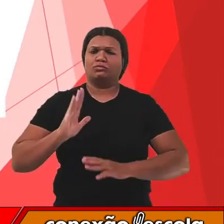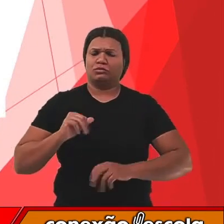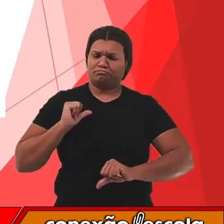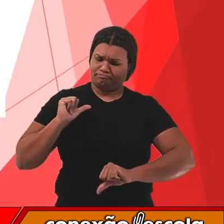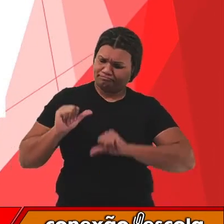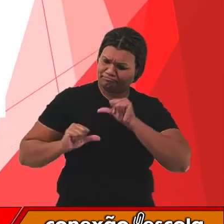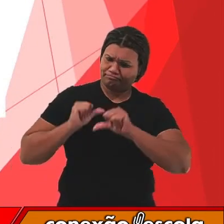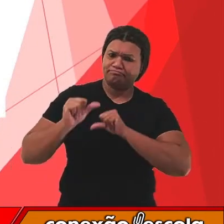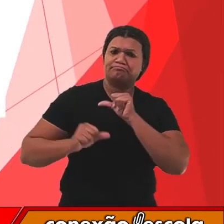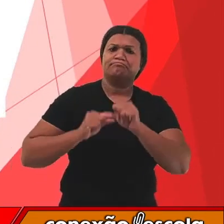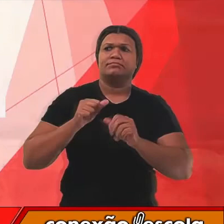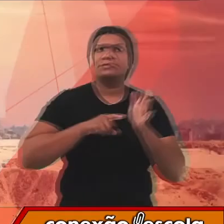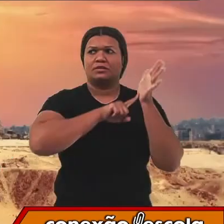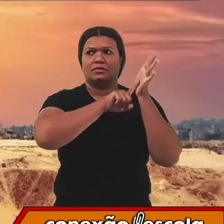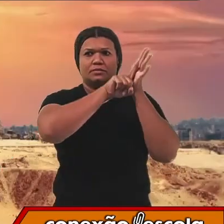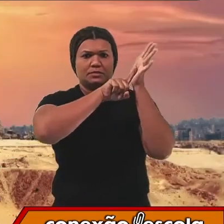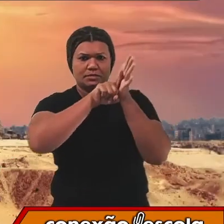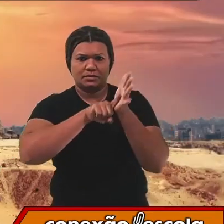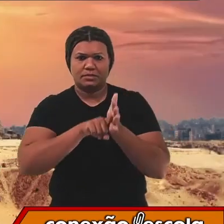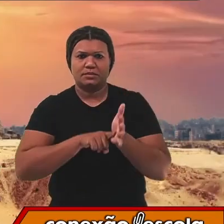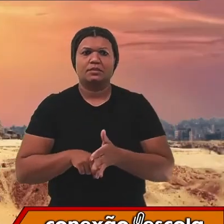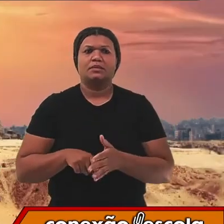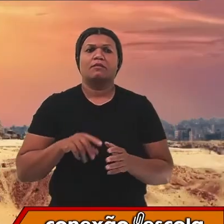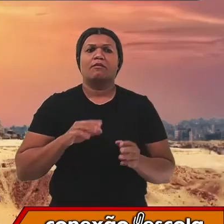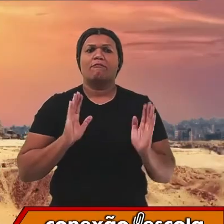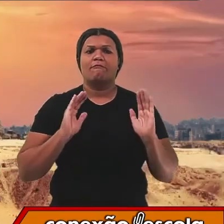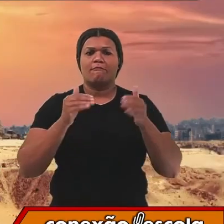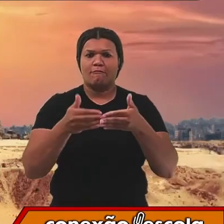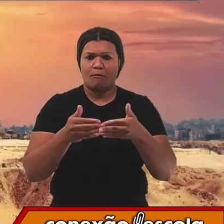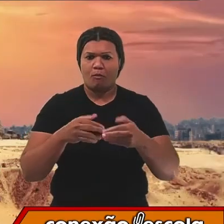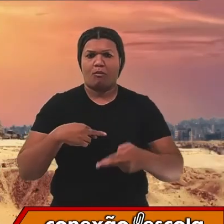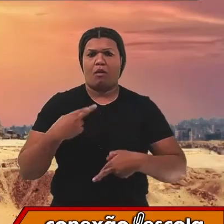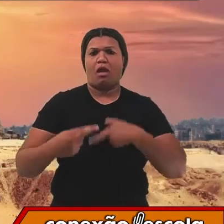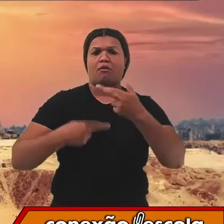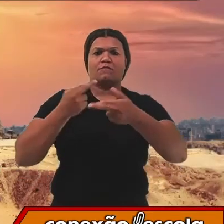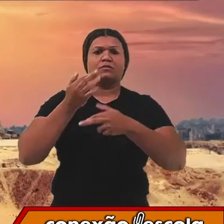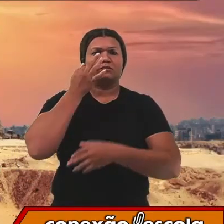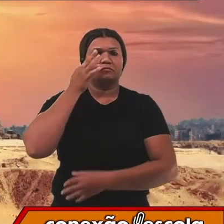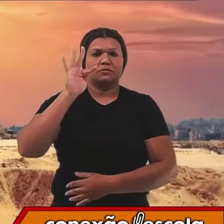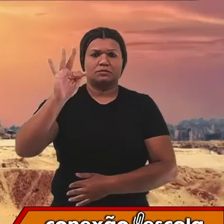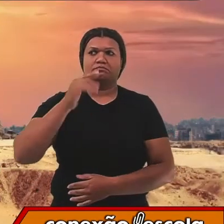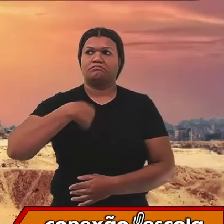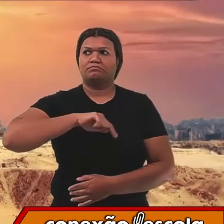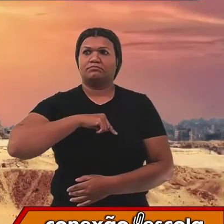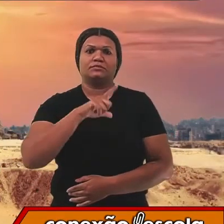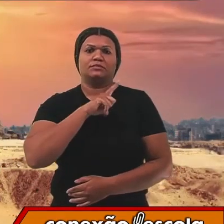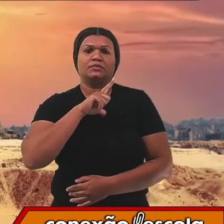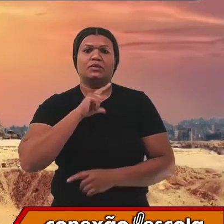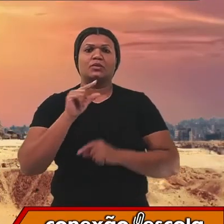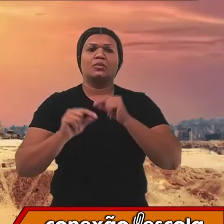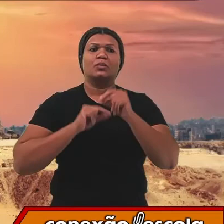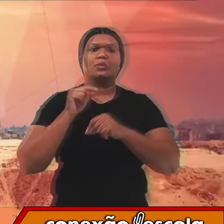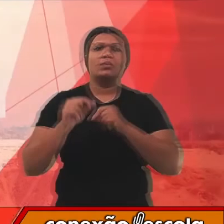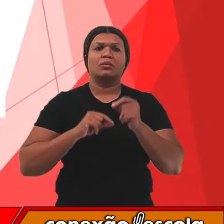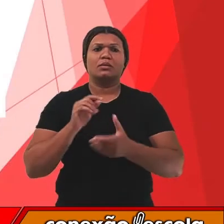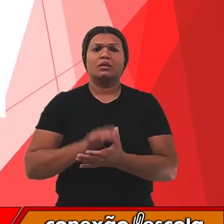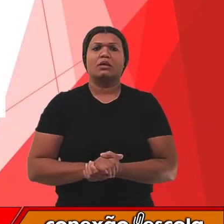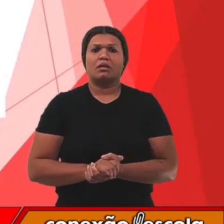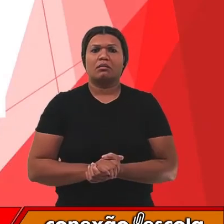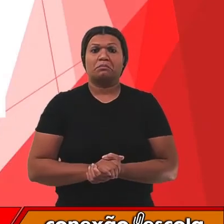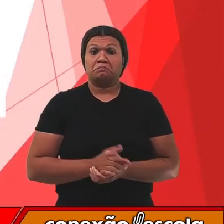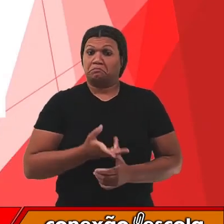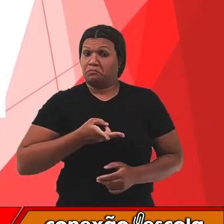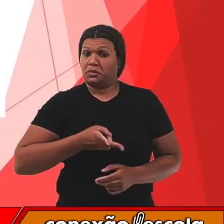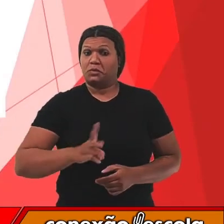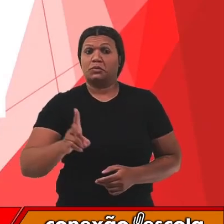foram verificadas em virtude da Revolução Francesa, nós tivemos a